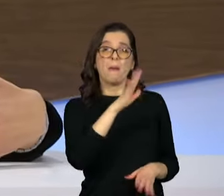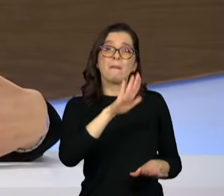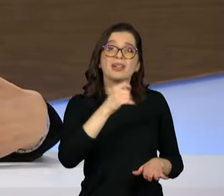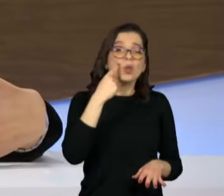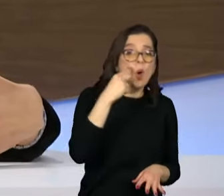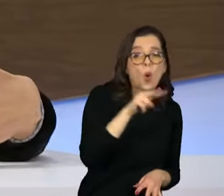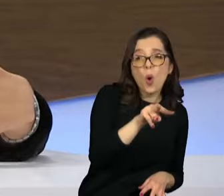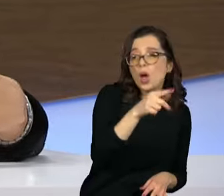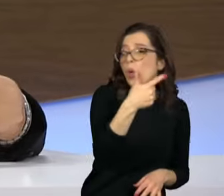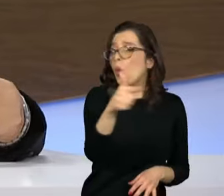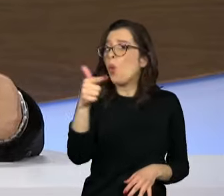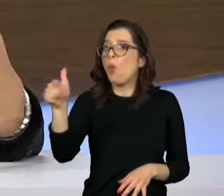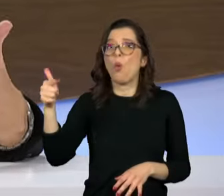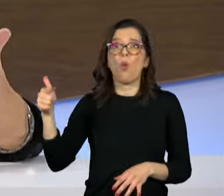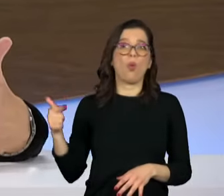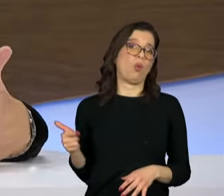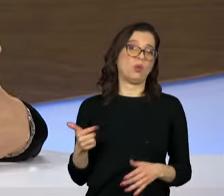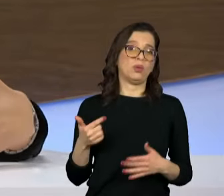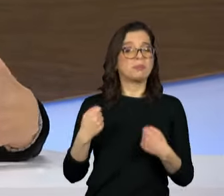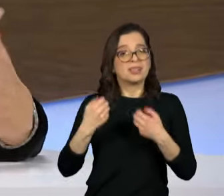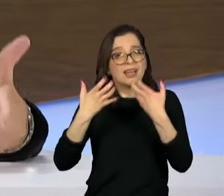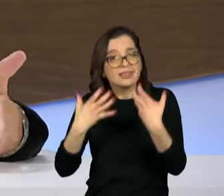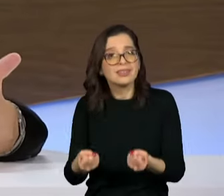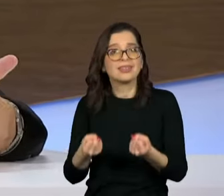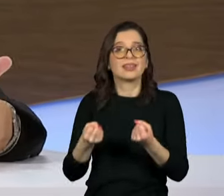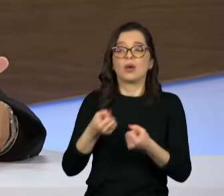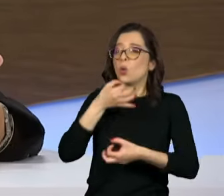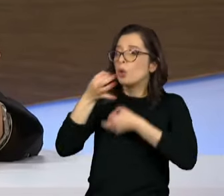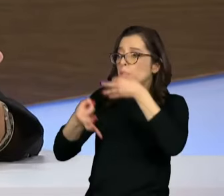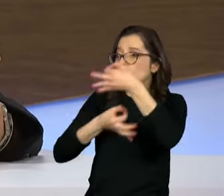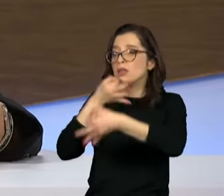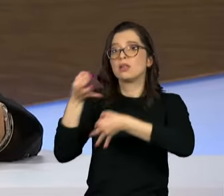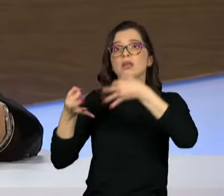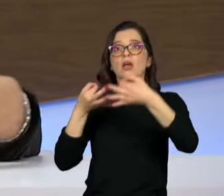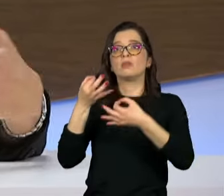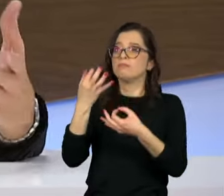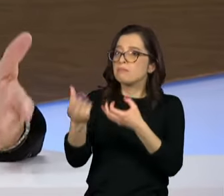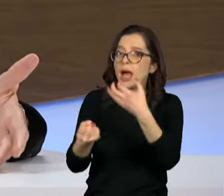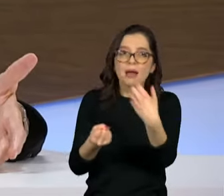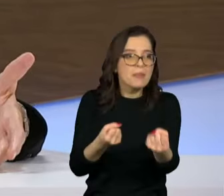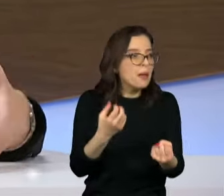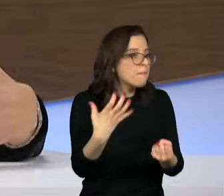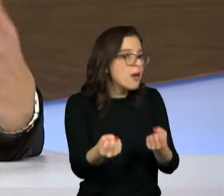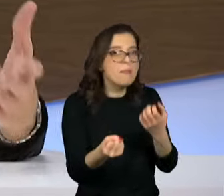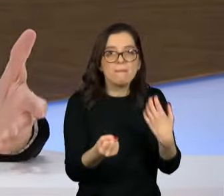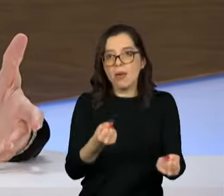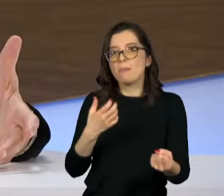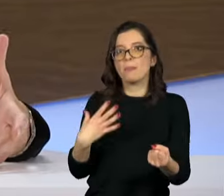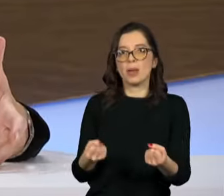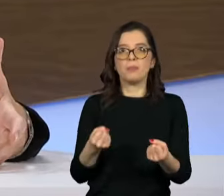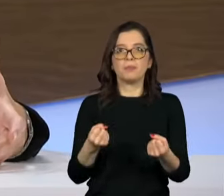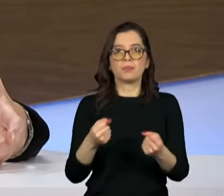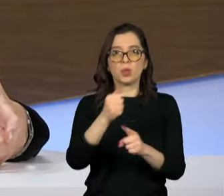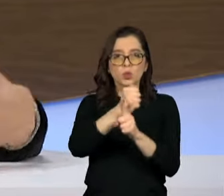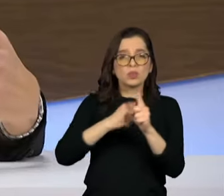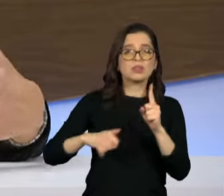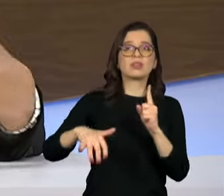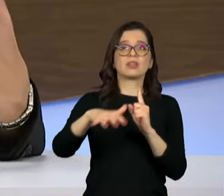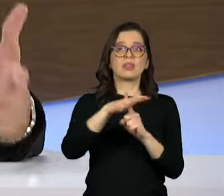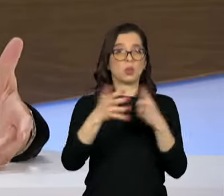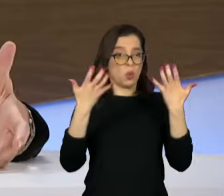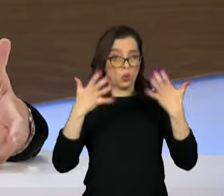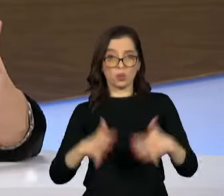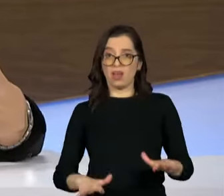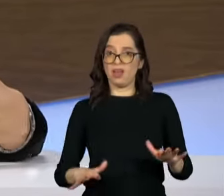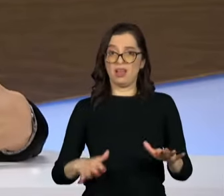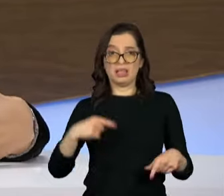escuta e de debater. O que eu queria perguntar para o senhor é quais são as consequências para uma sociedade que perdeu essa capacidade de escuta